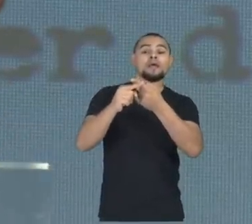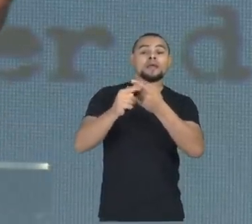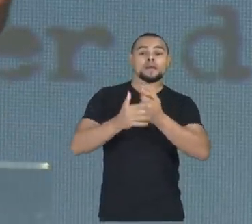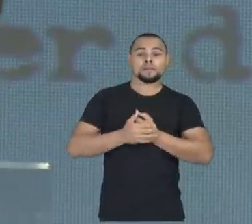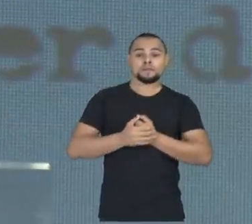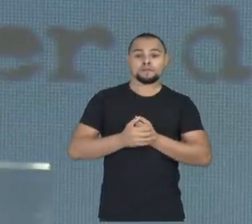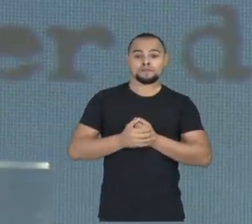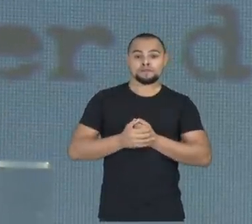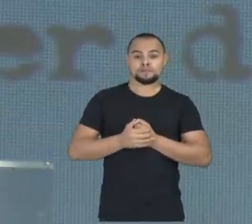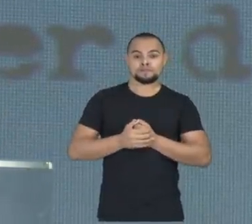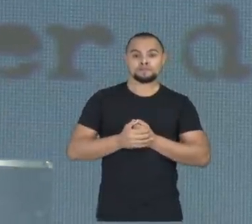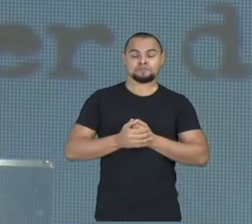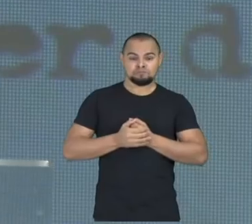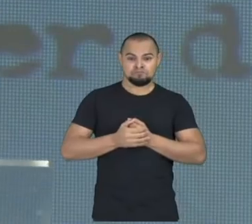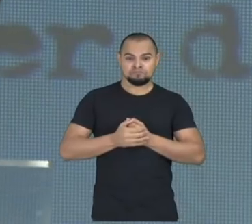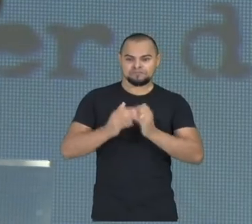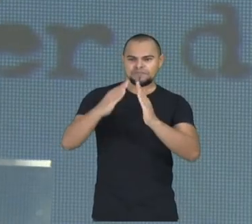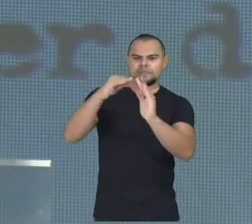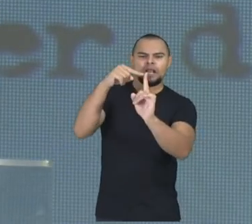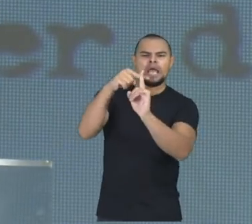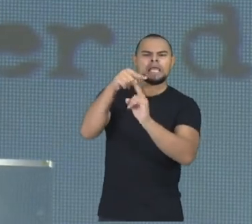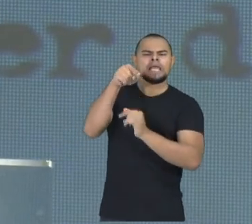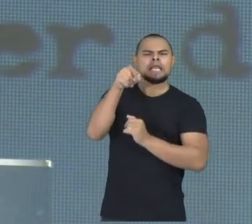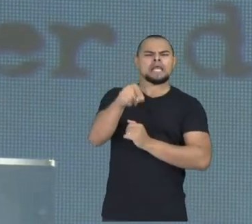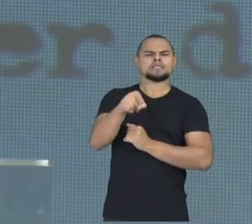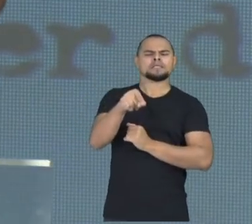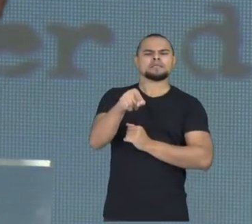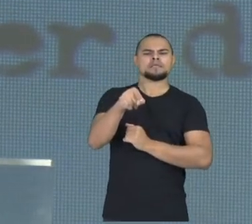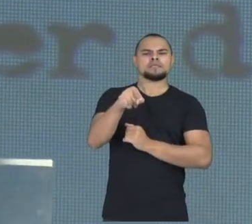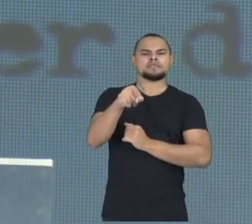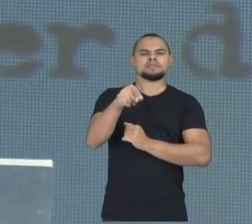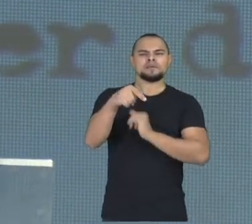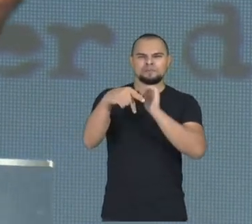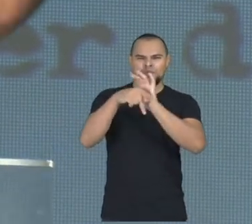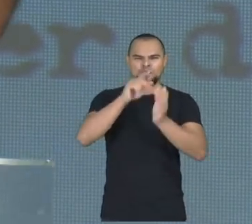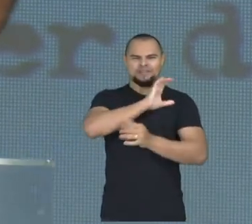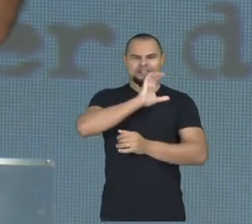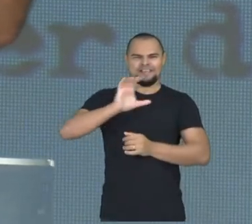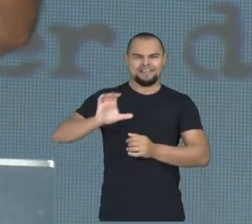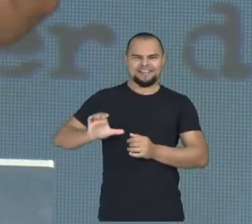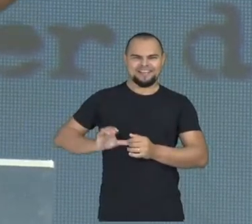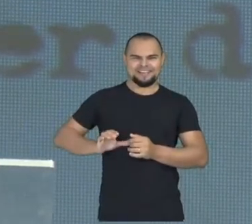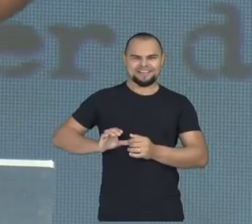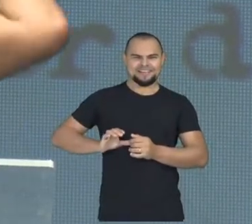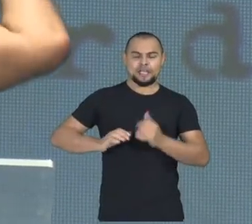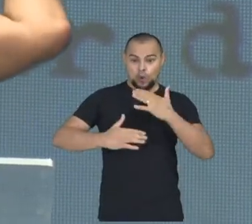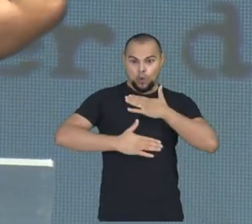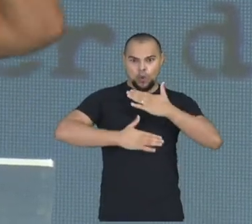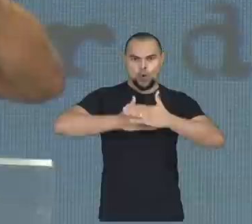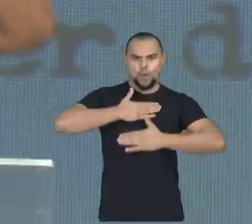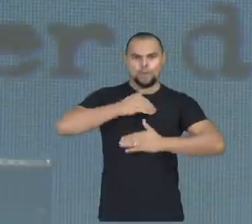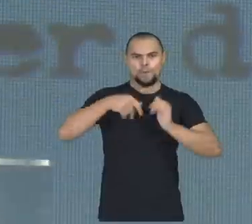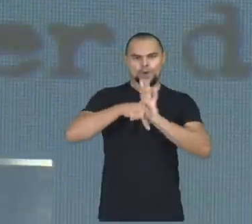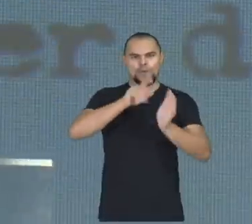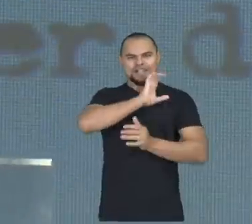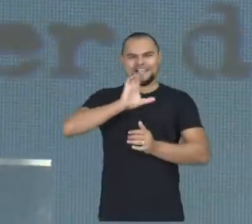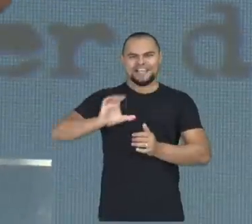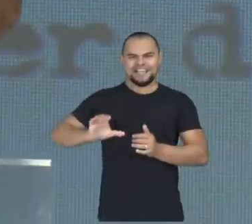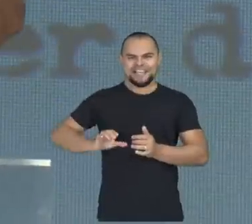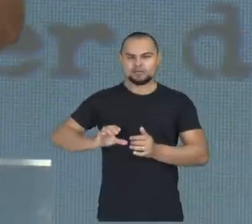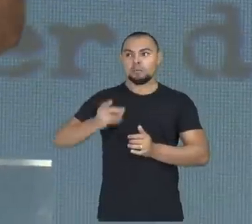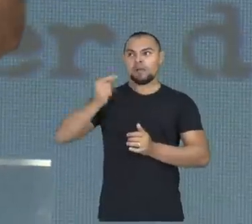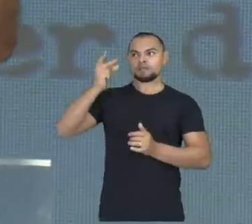esse valor universal da igreja de Cristo, do corpo de Cristo na face da terra, os que passaram, os que estão e os que